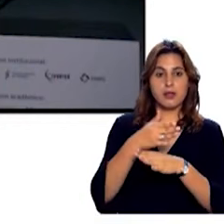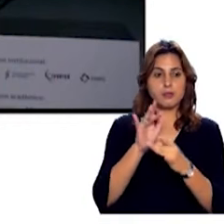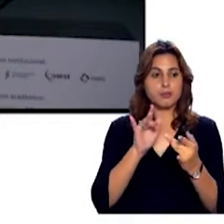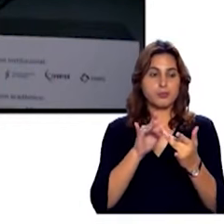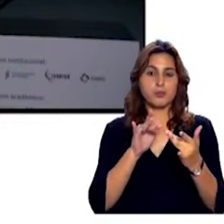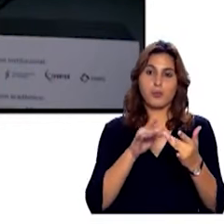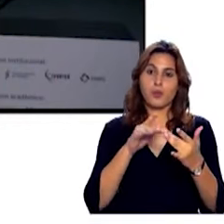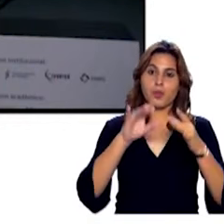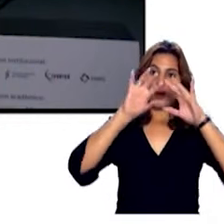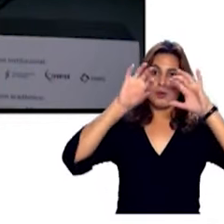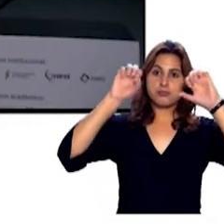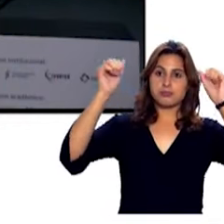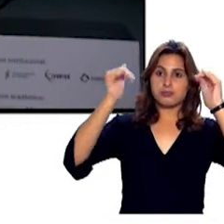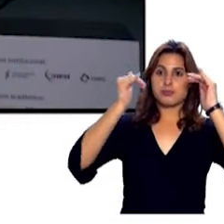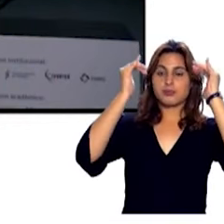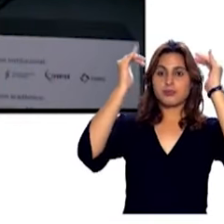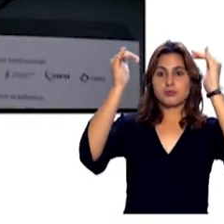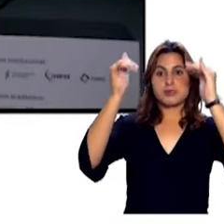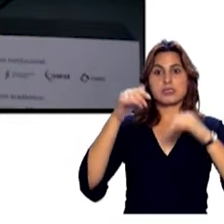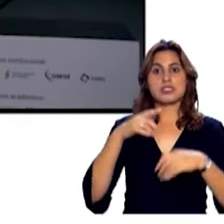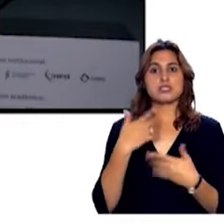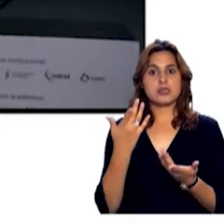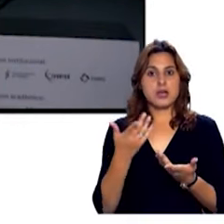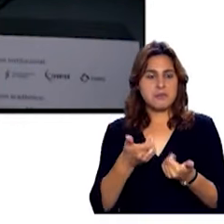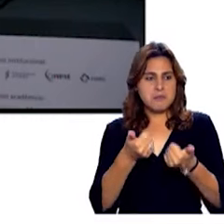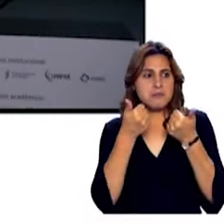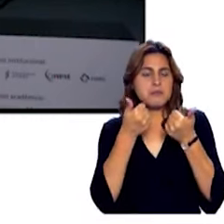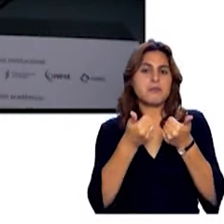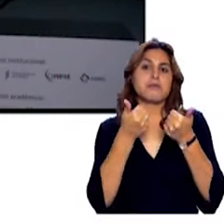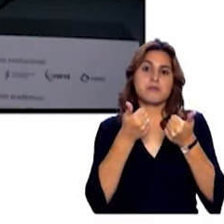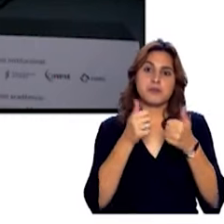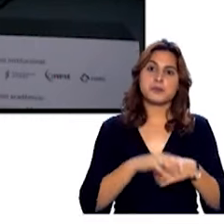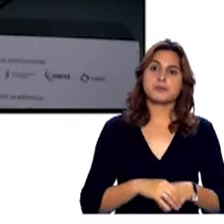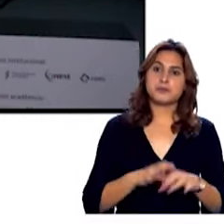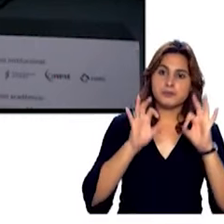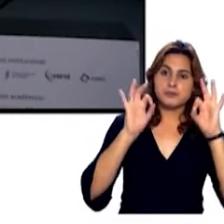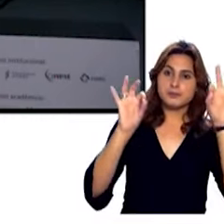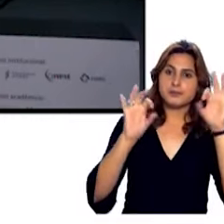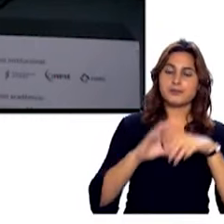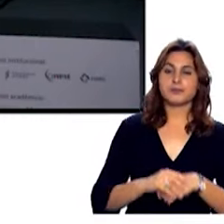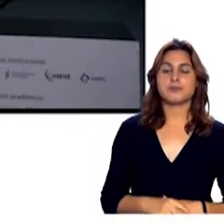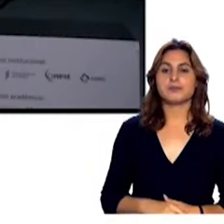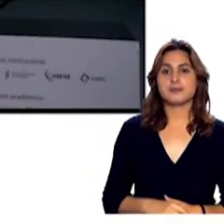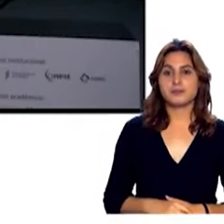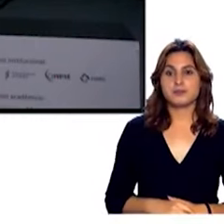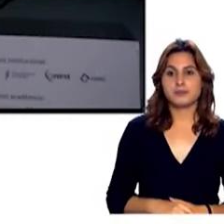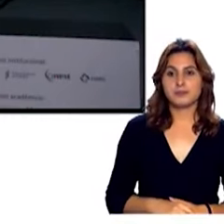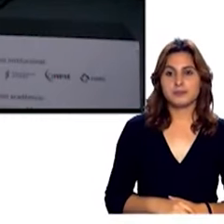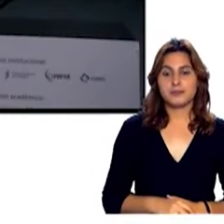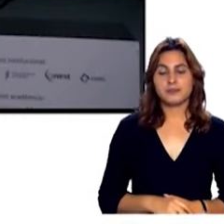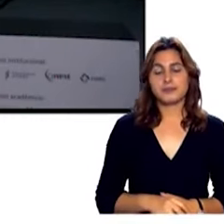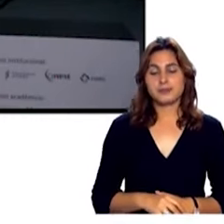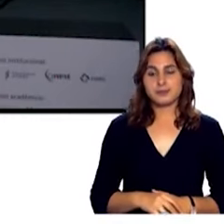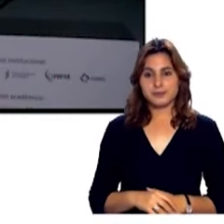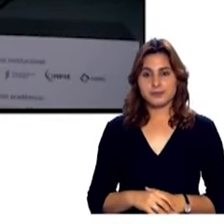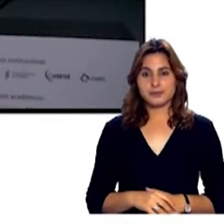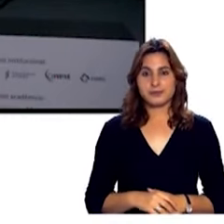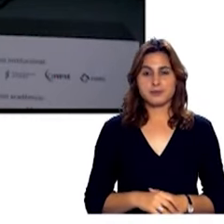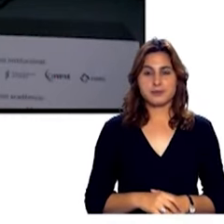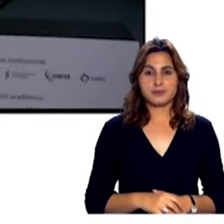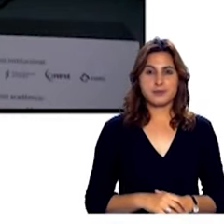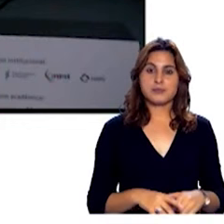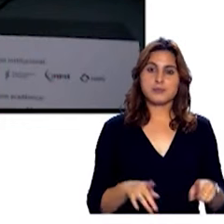tribunal Supremo sejam saudáveis higiênicos de Gueu eh diante de confirmação